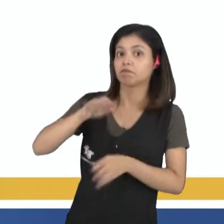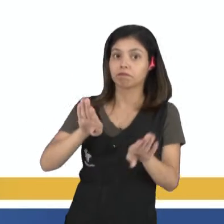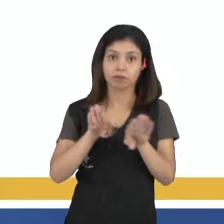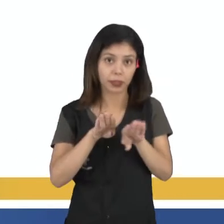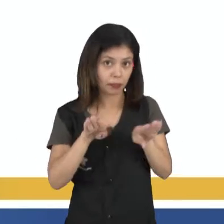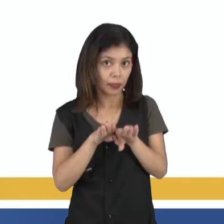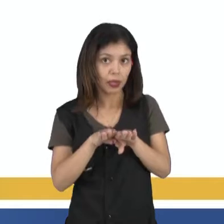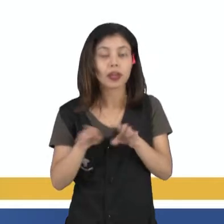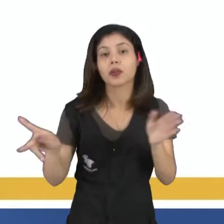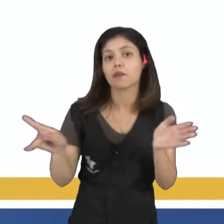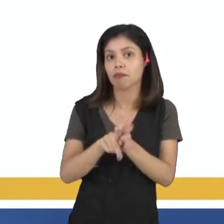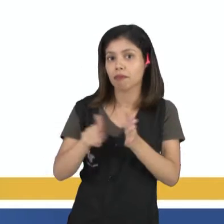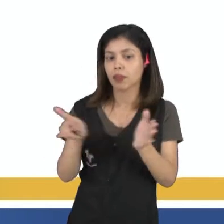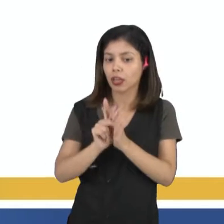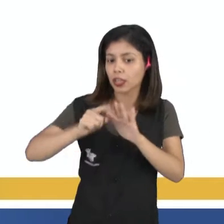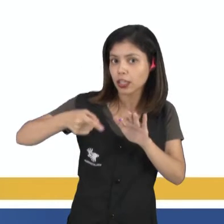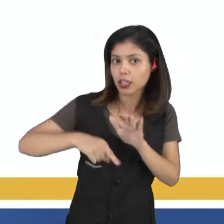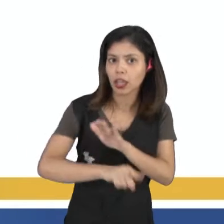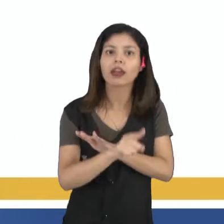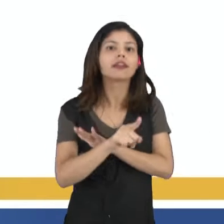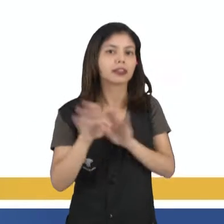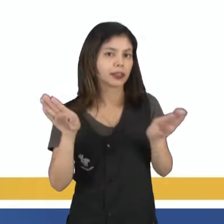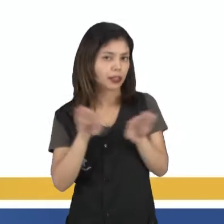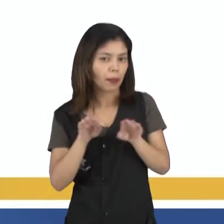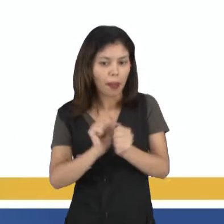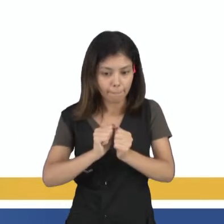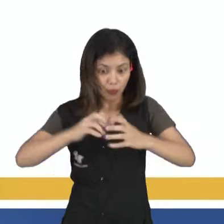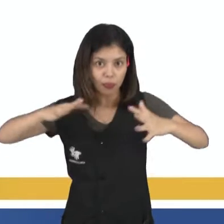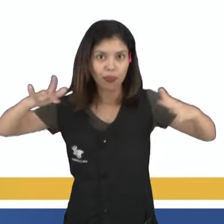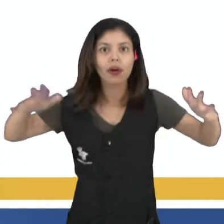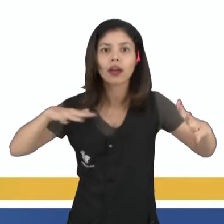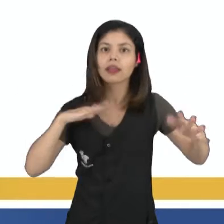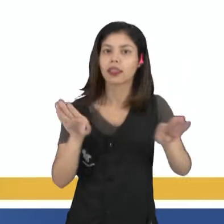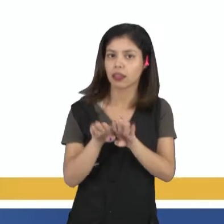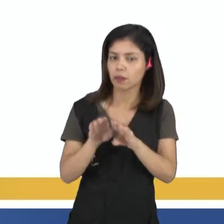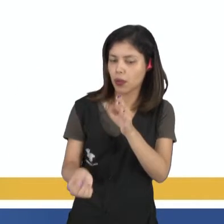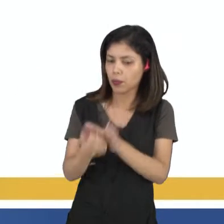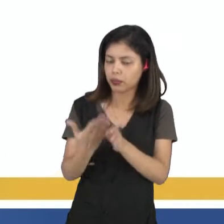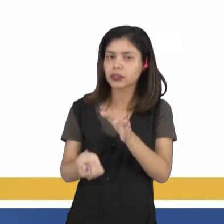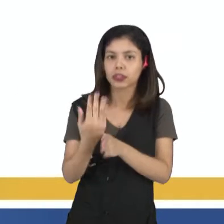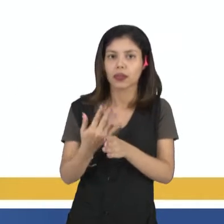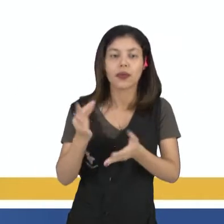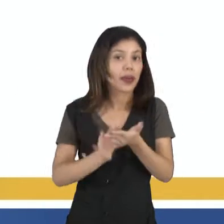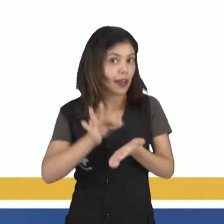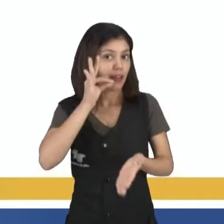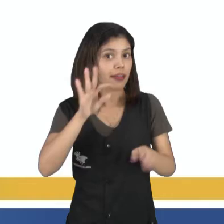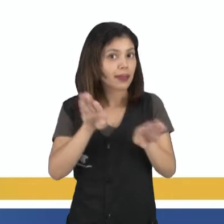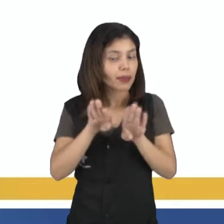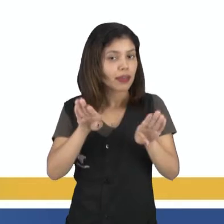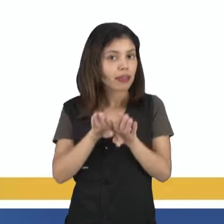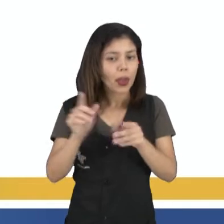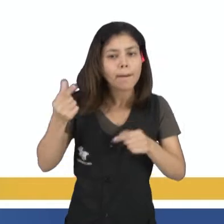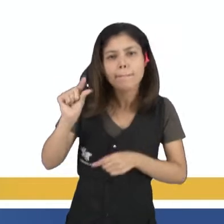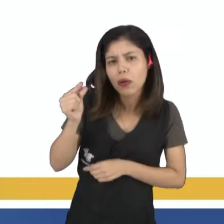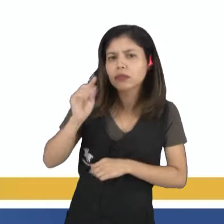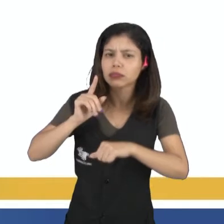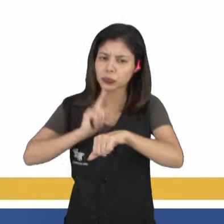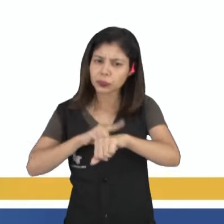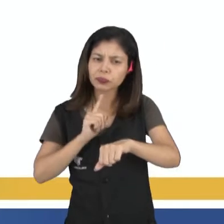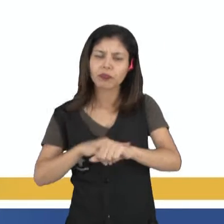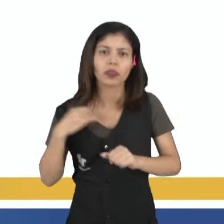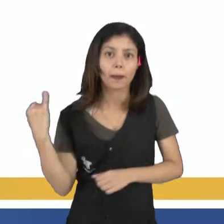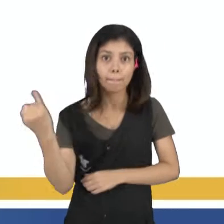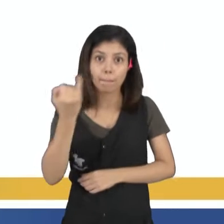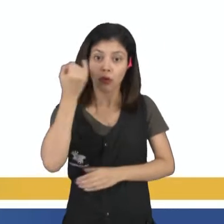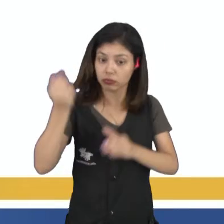EA disponibilidade interna de recursos para expandir a produção o café Então tornou-se em pouco tempo